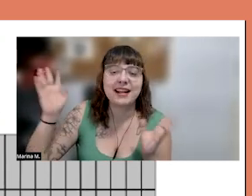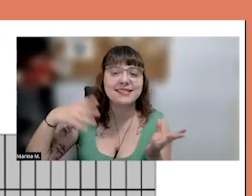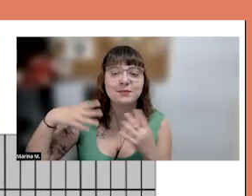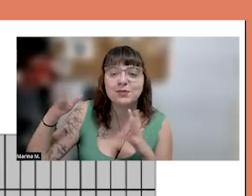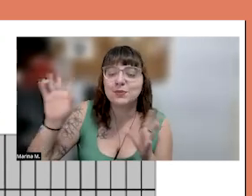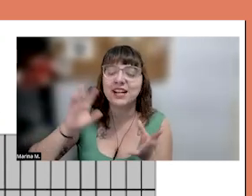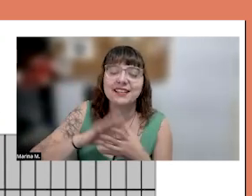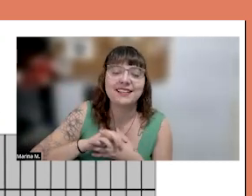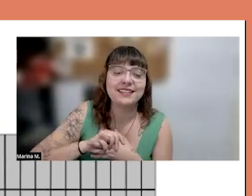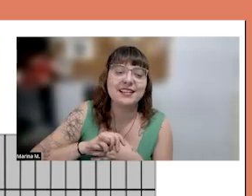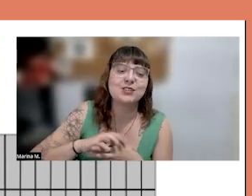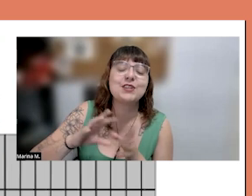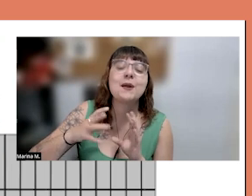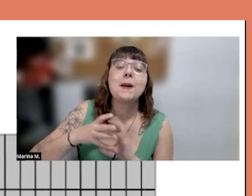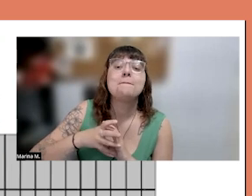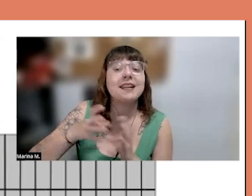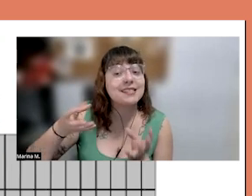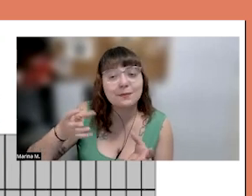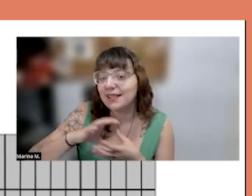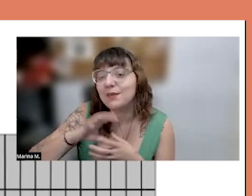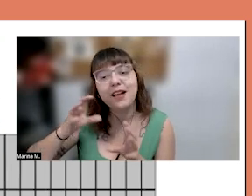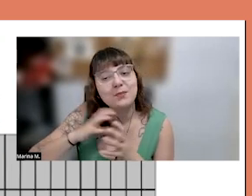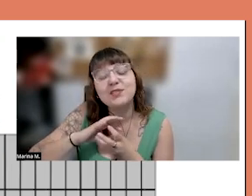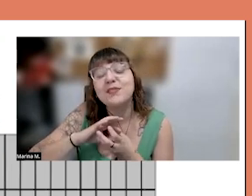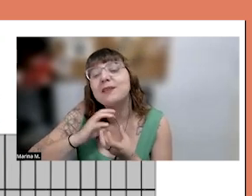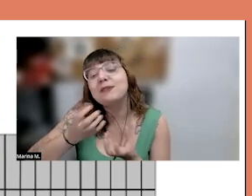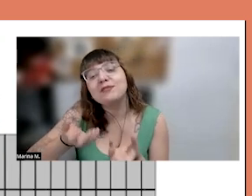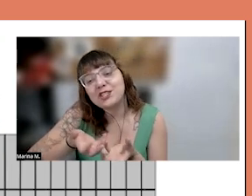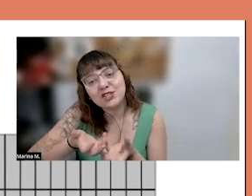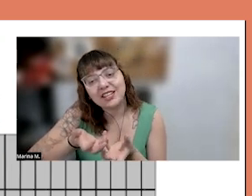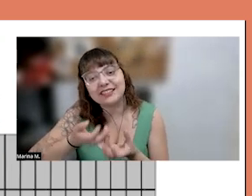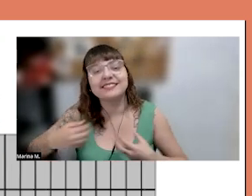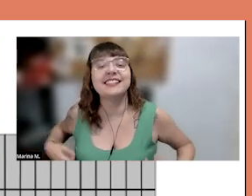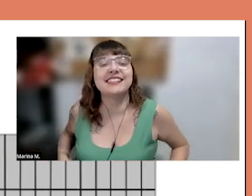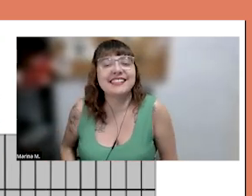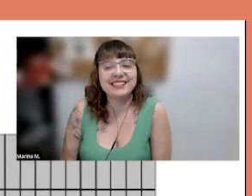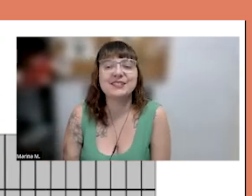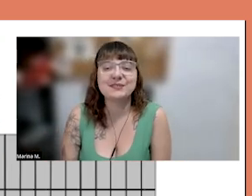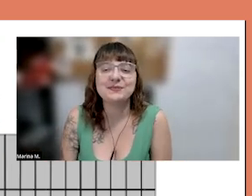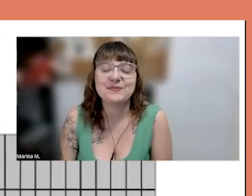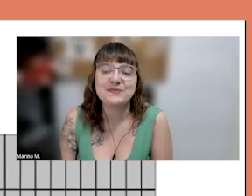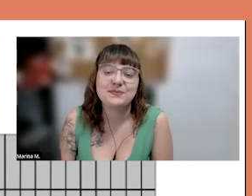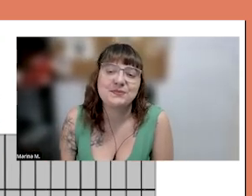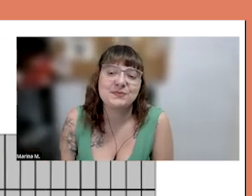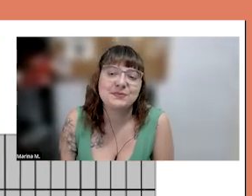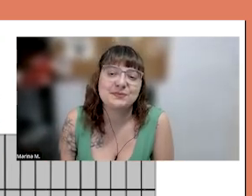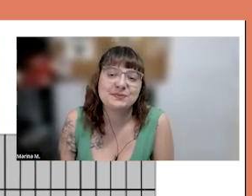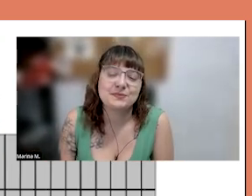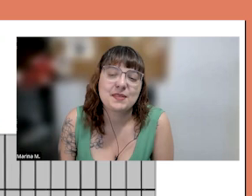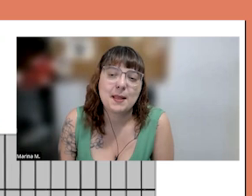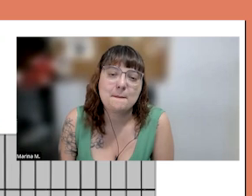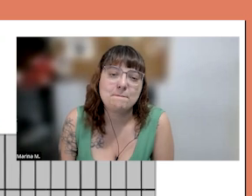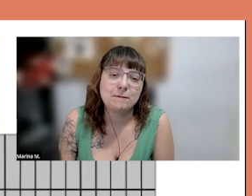que aparece isso por aí na internet. Mas também não é uma esfera perfeitinha. E é isso. E é